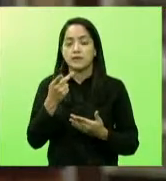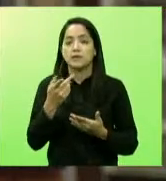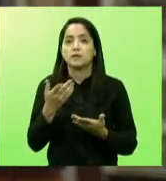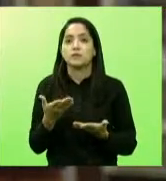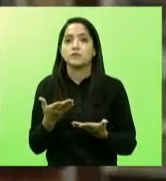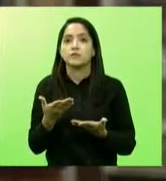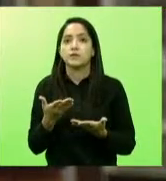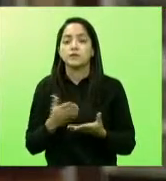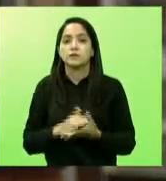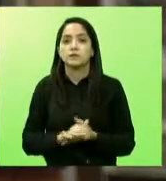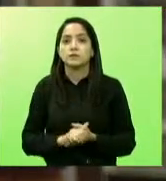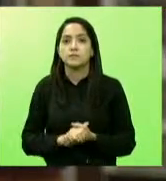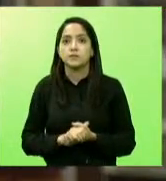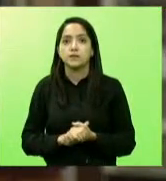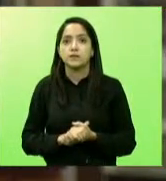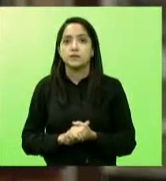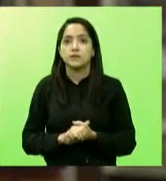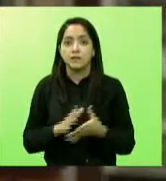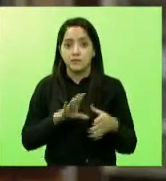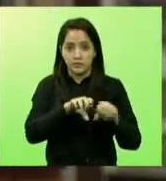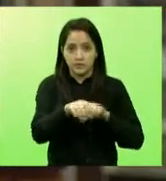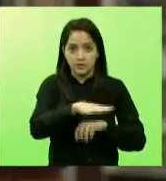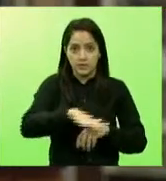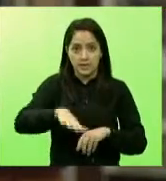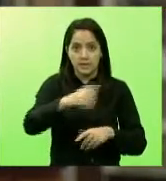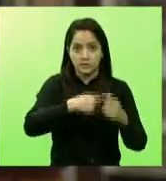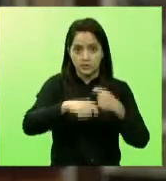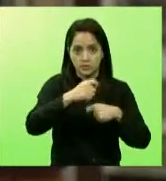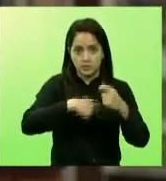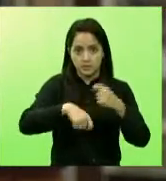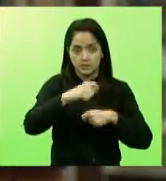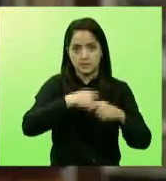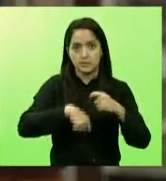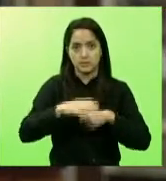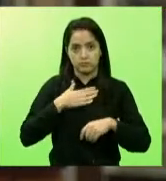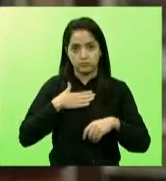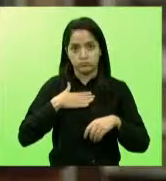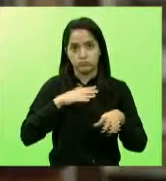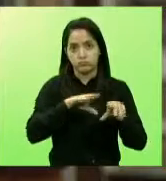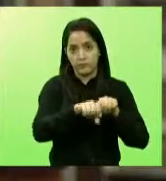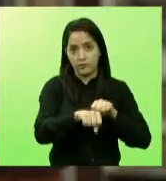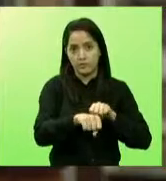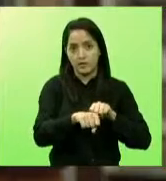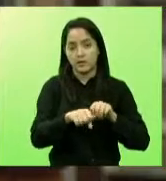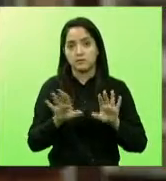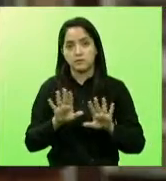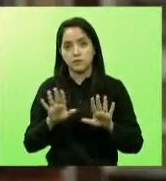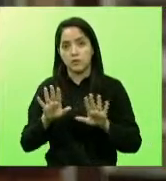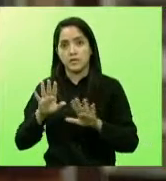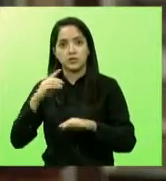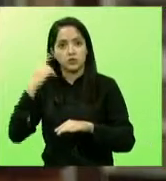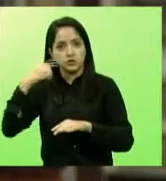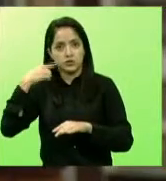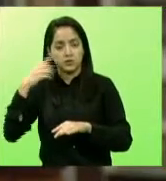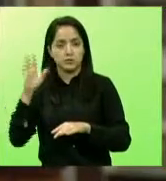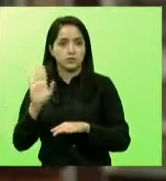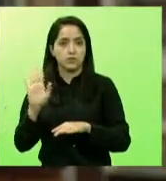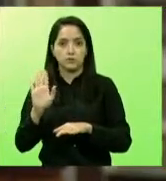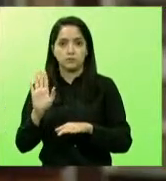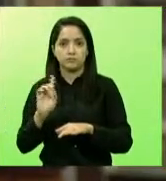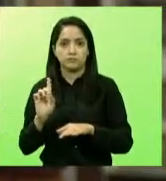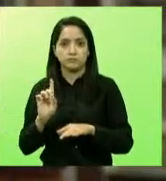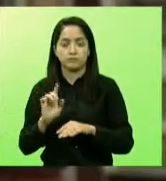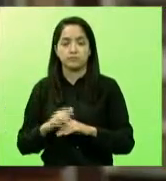que a minha formação é na área de administração, não sou formado em direito.